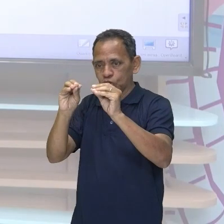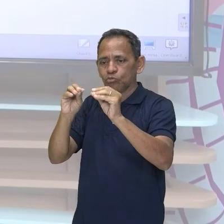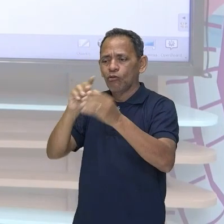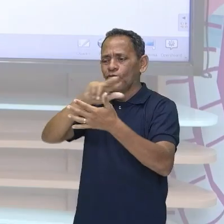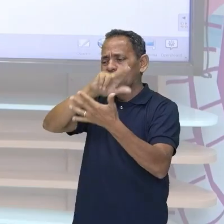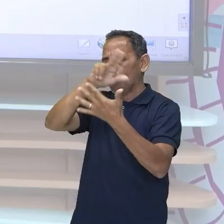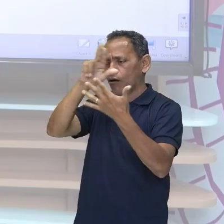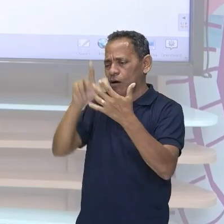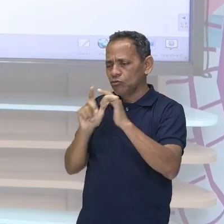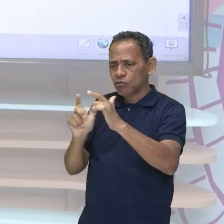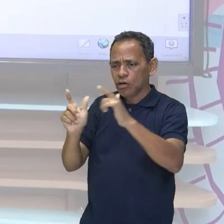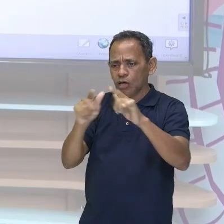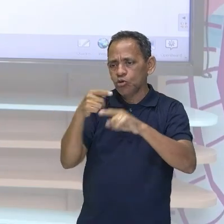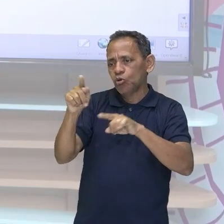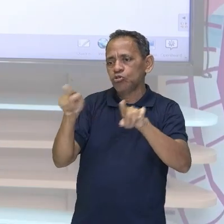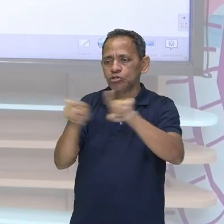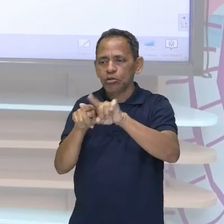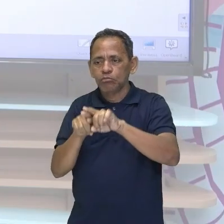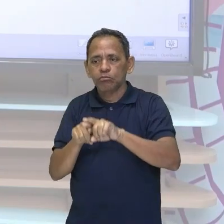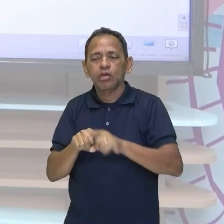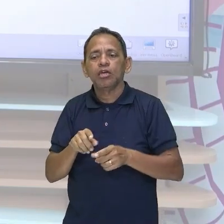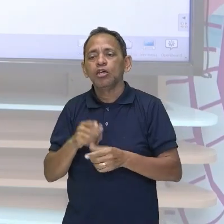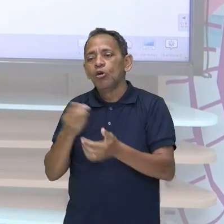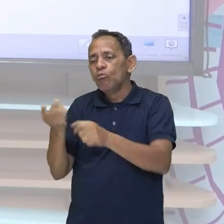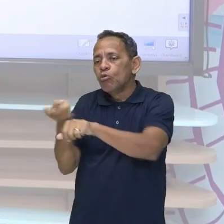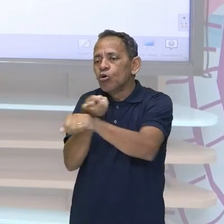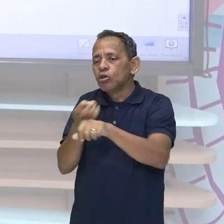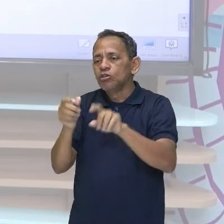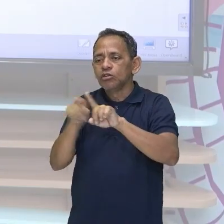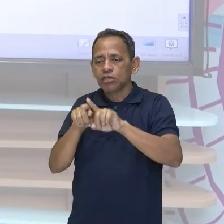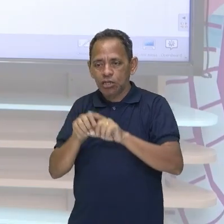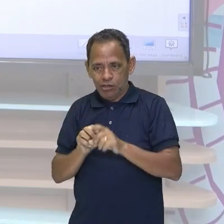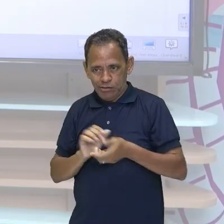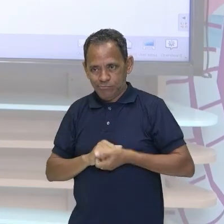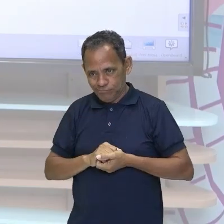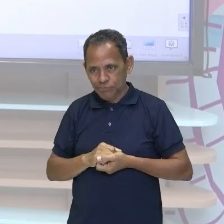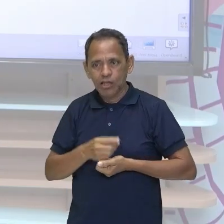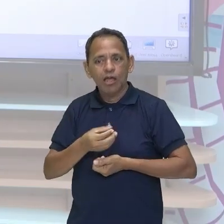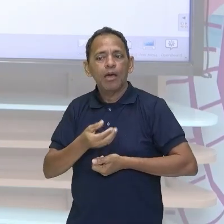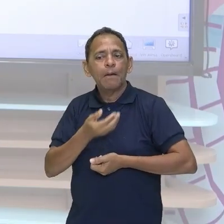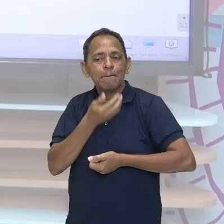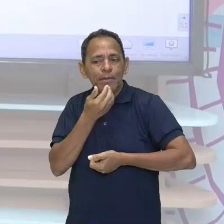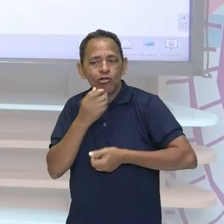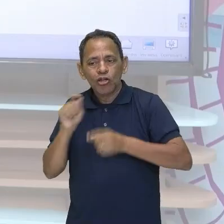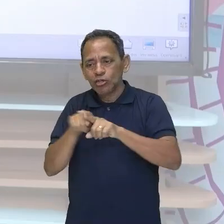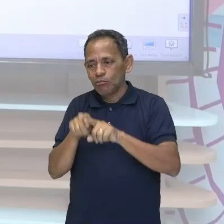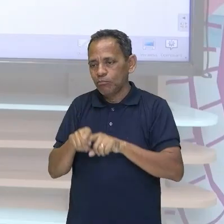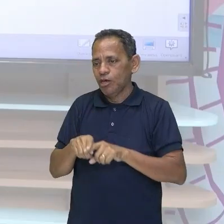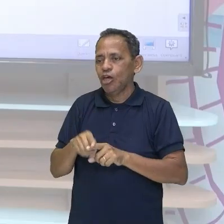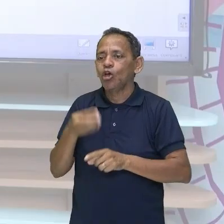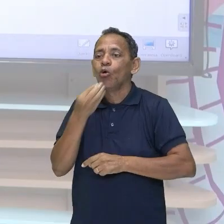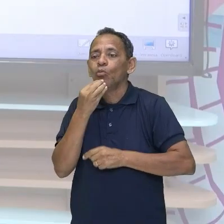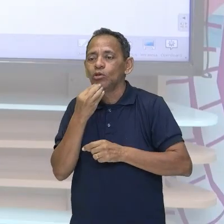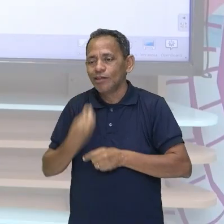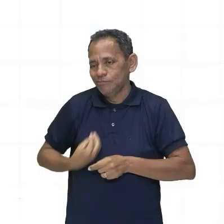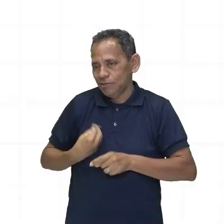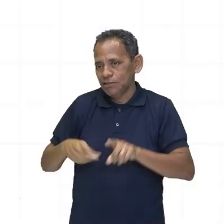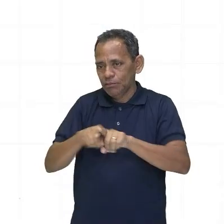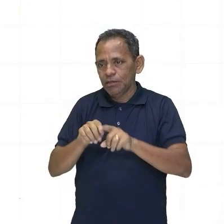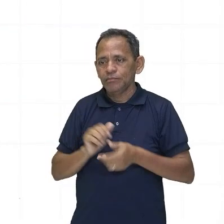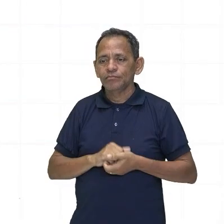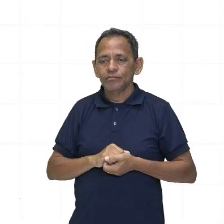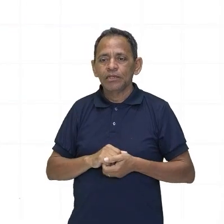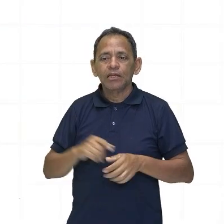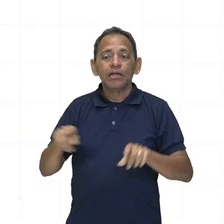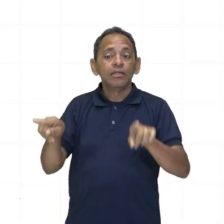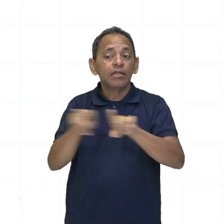processo de emigração, né, que é a saída, certo? E aí nós temos as migrações brasileiras internas,